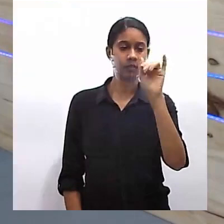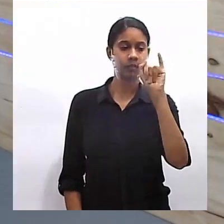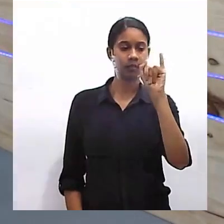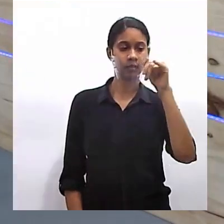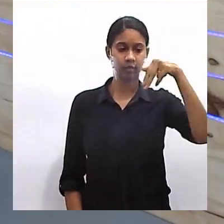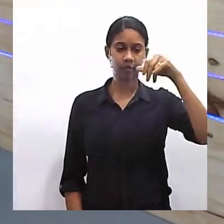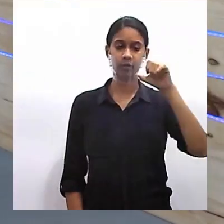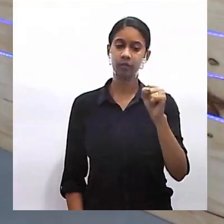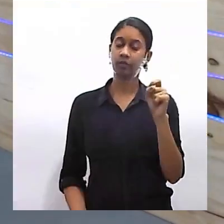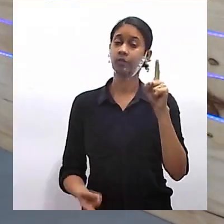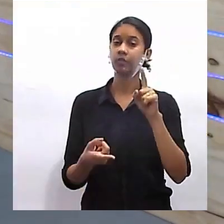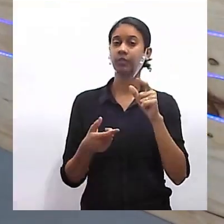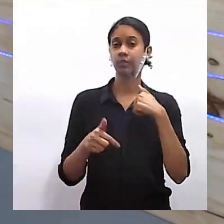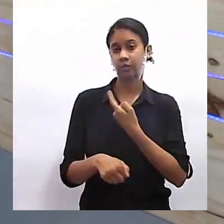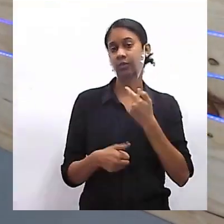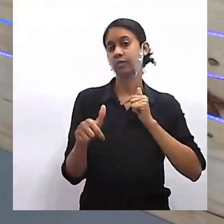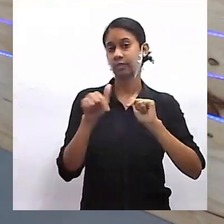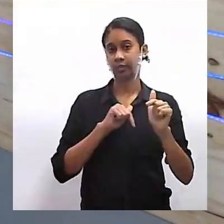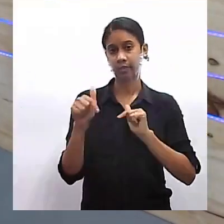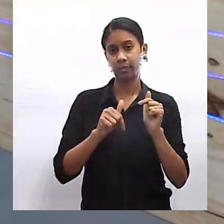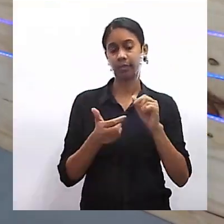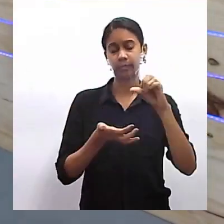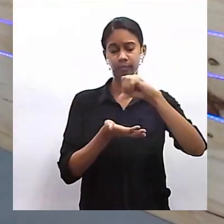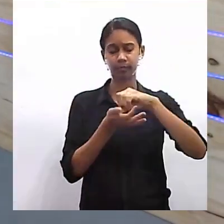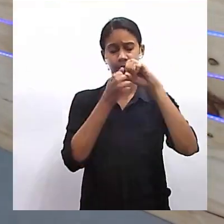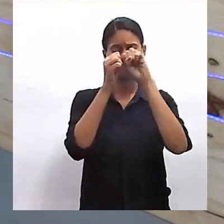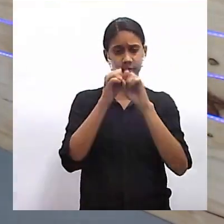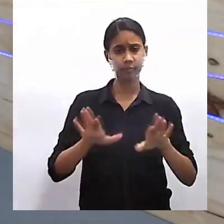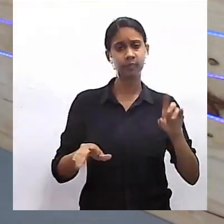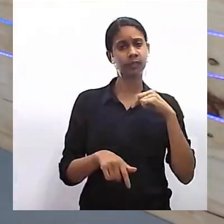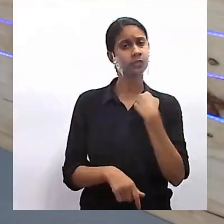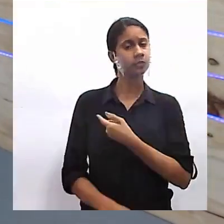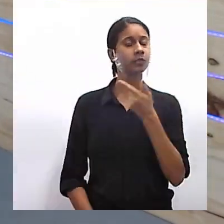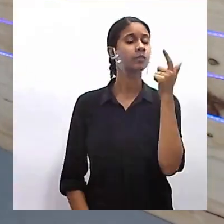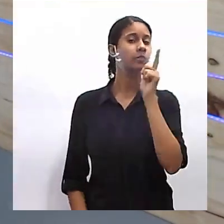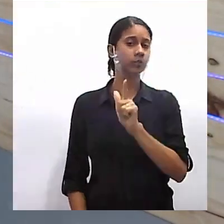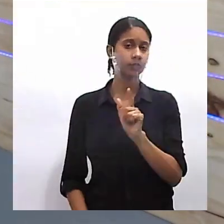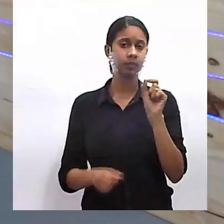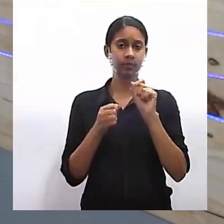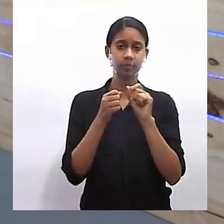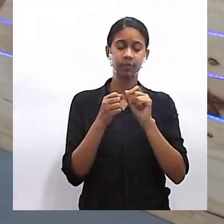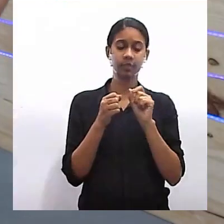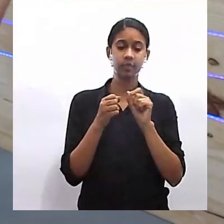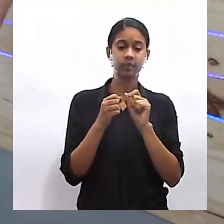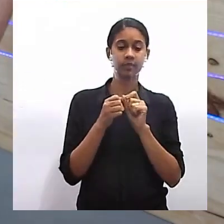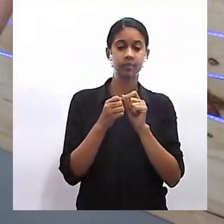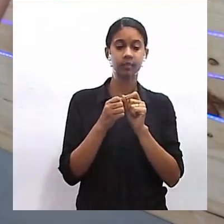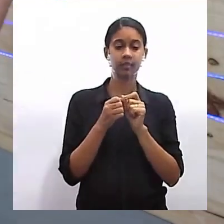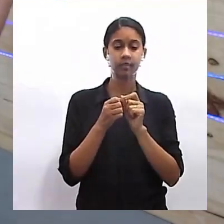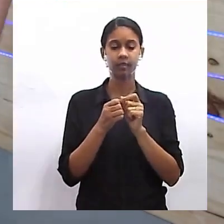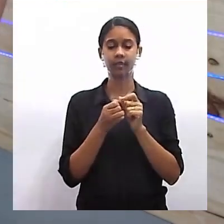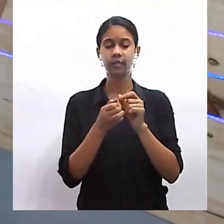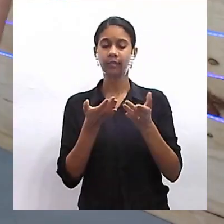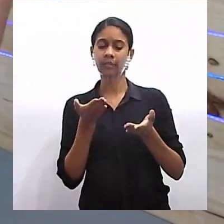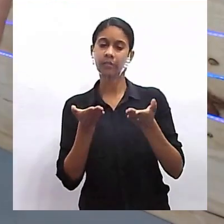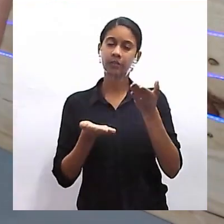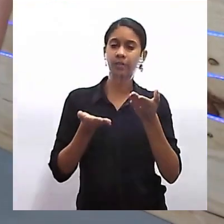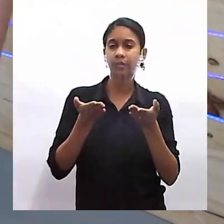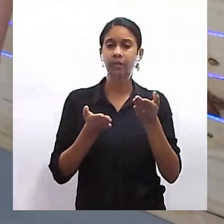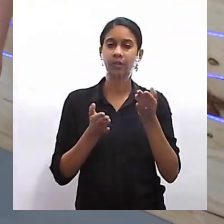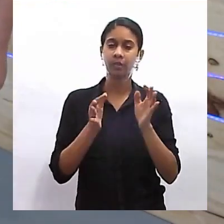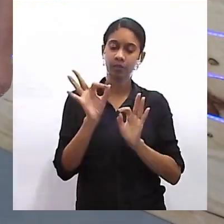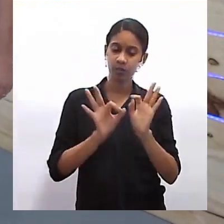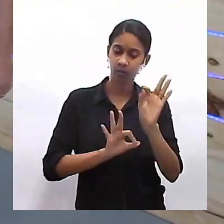de distribuição, né? Embora que a gente consiga controlar nosso custo para aumentar a